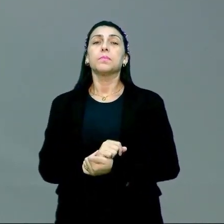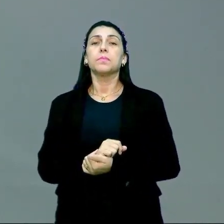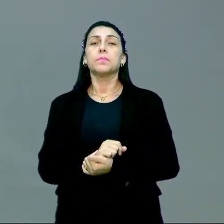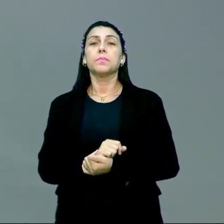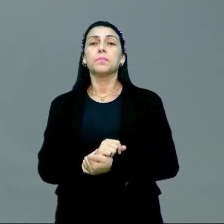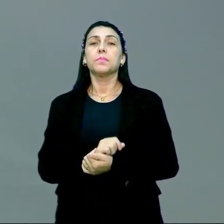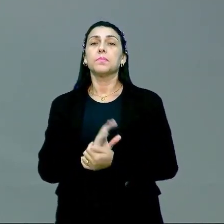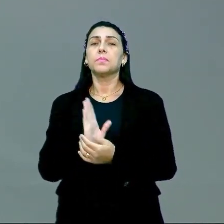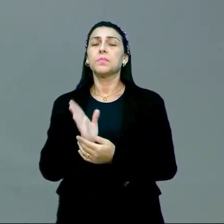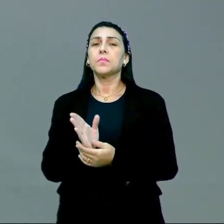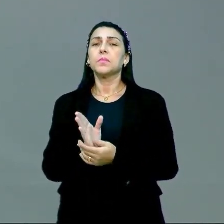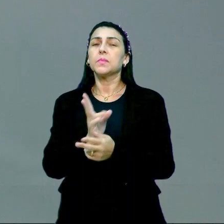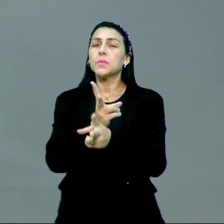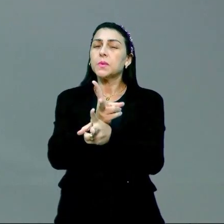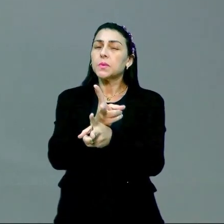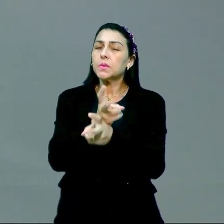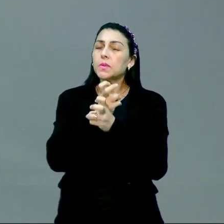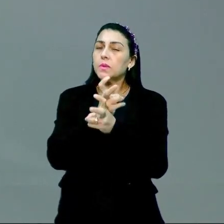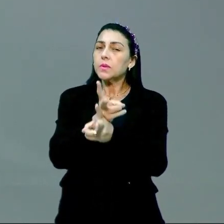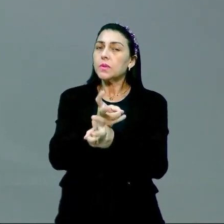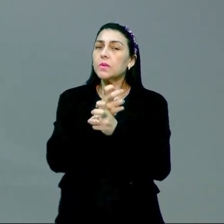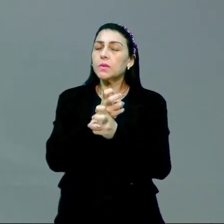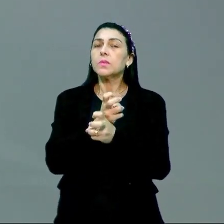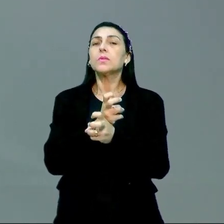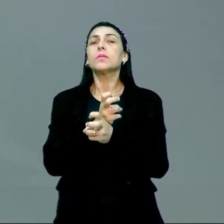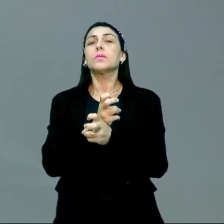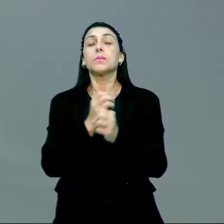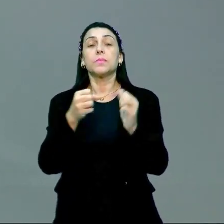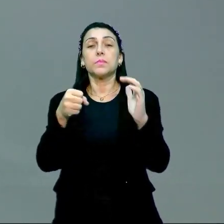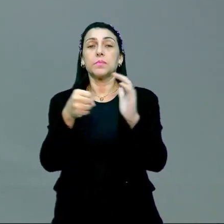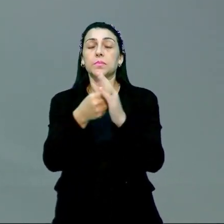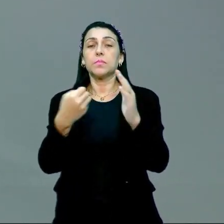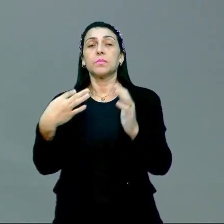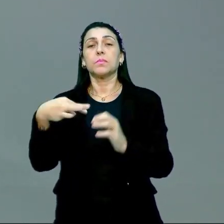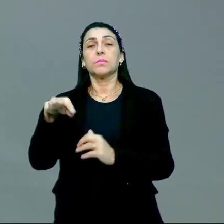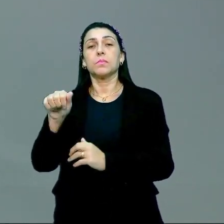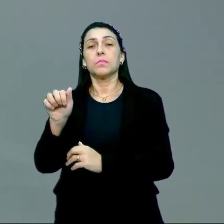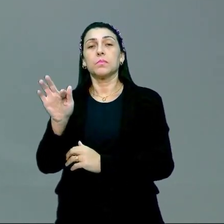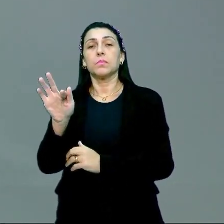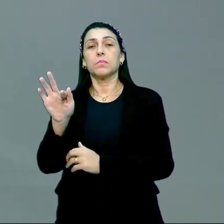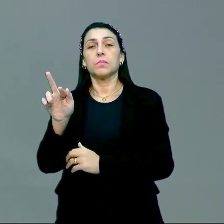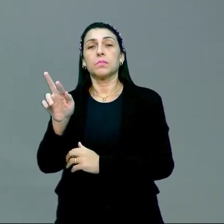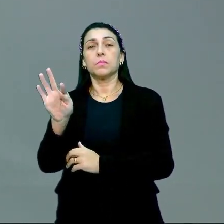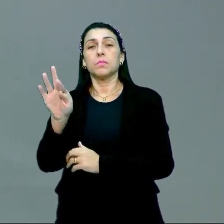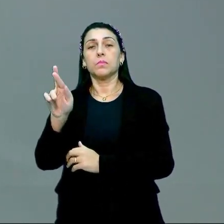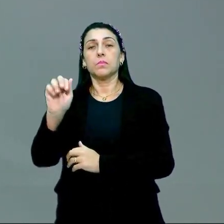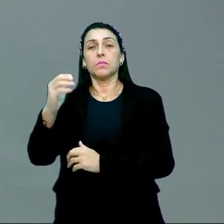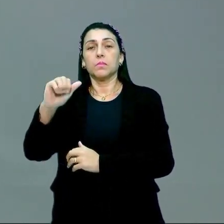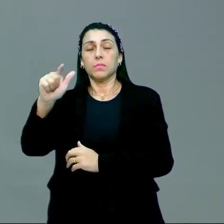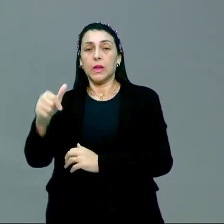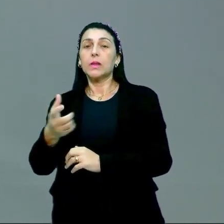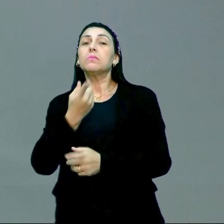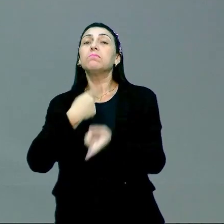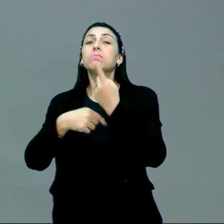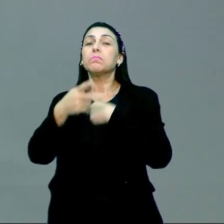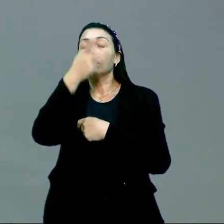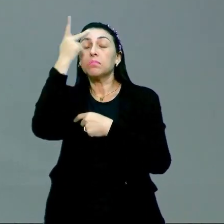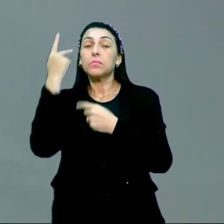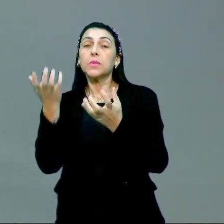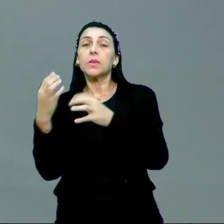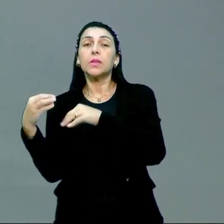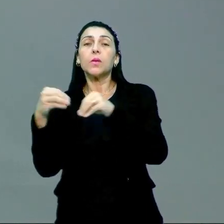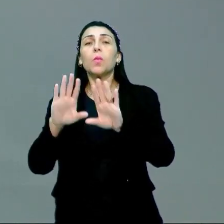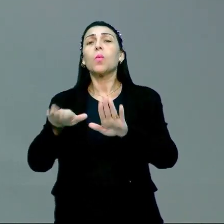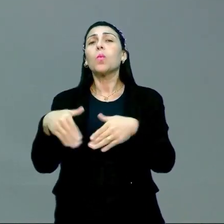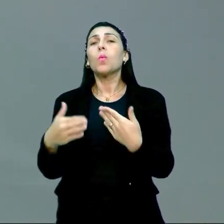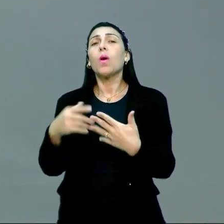de atração são aqueles fatores aquelas características que fazem com que as pessoas queiram ir para esses lugares. Que fatores são